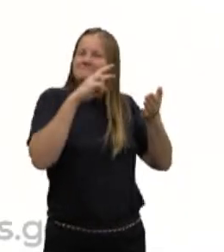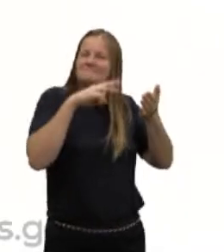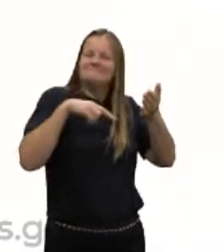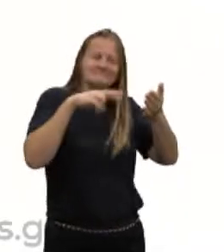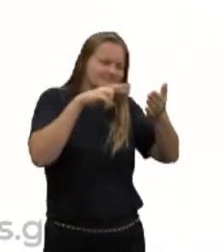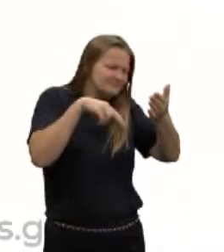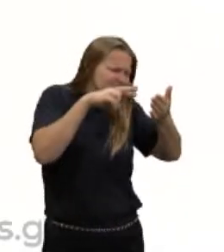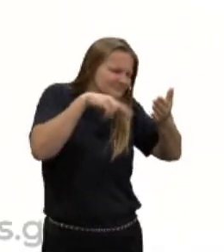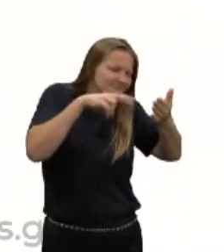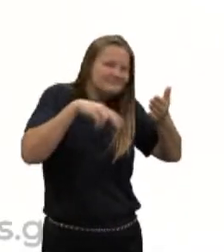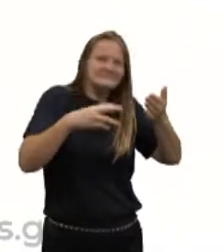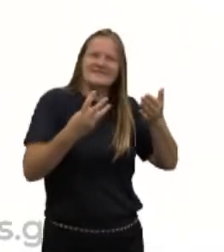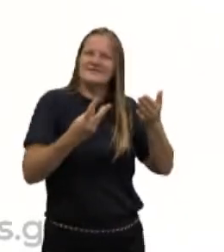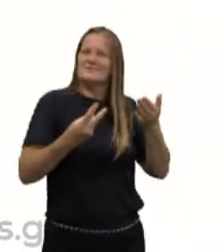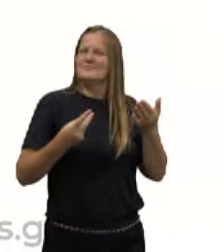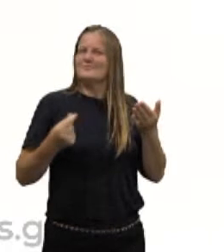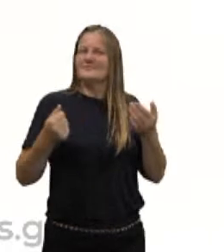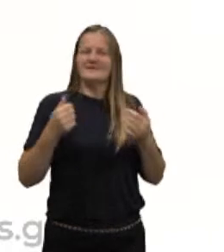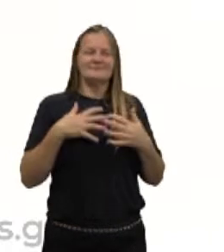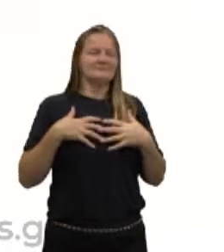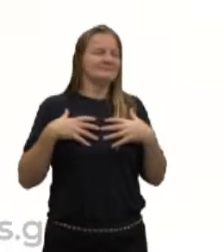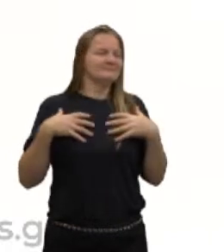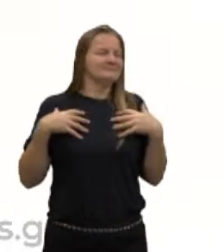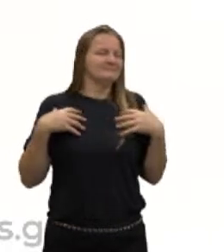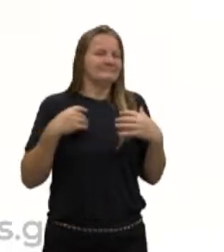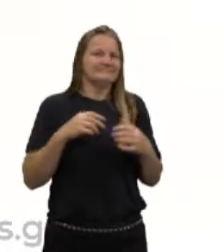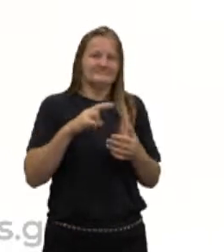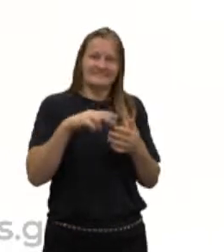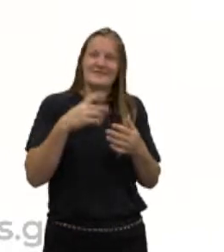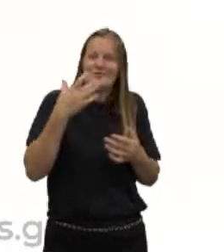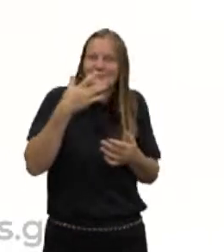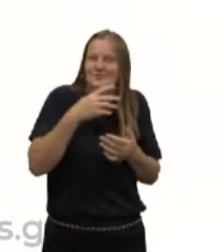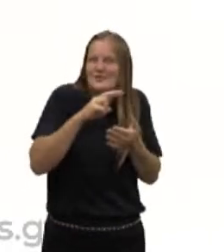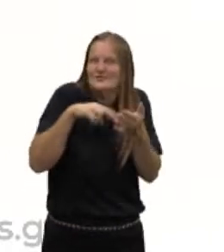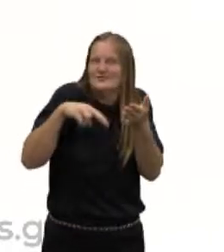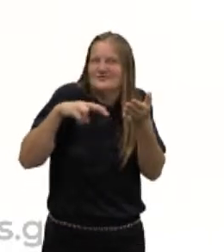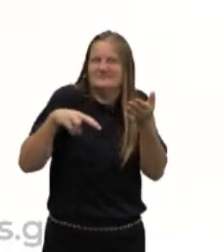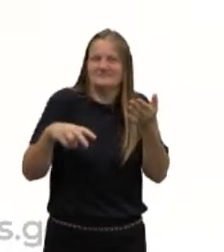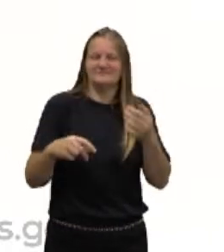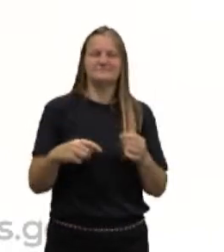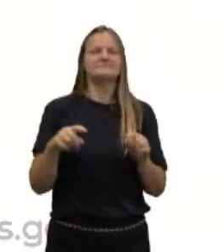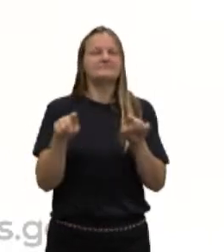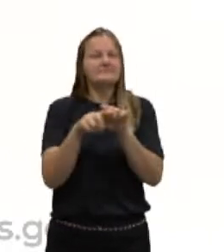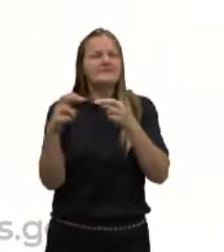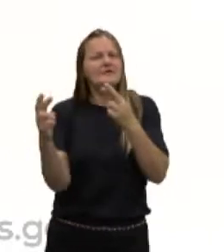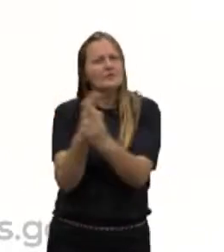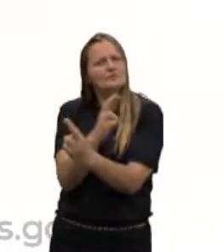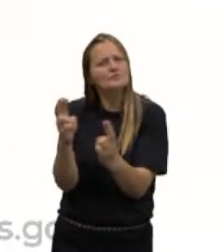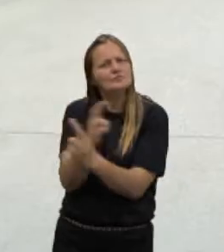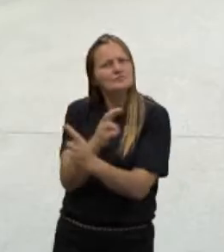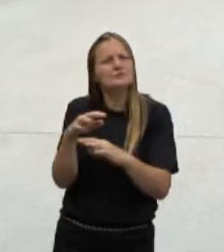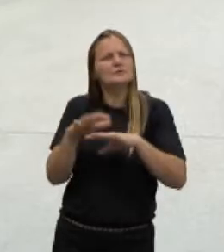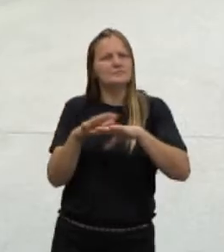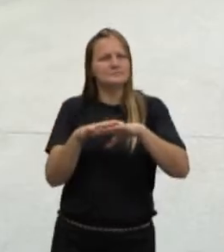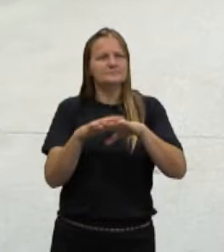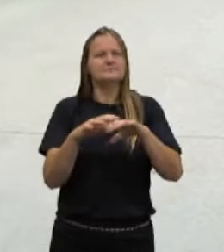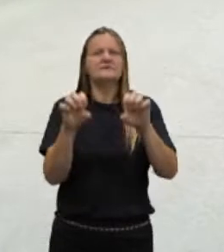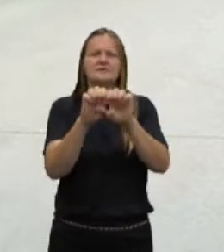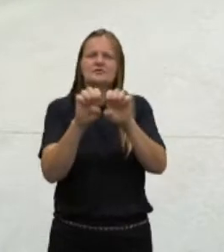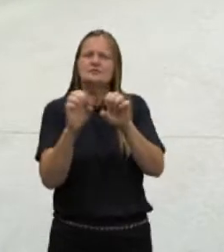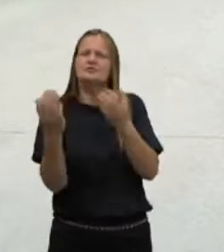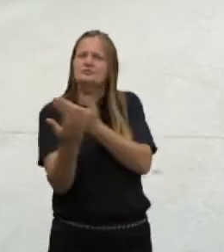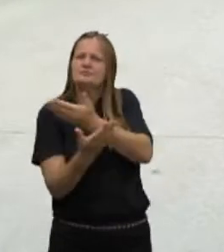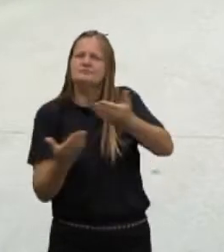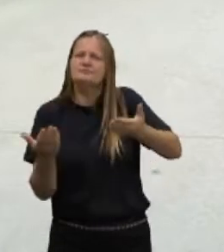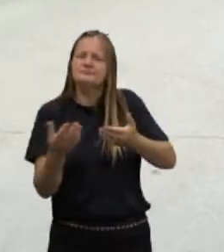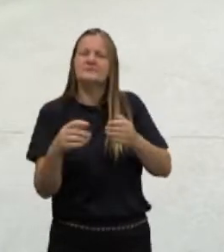isso também relaciona-se ali com a organização, por exemplo, de uma equação na matemática, né? A organização de